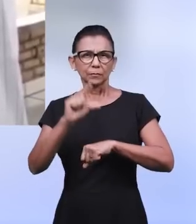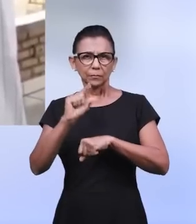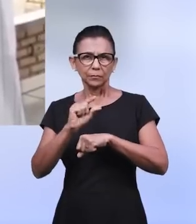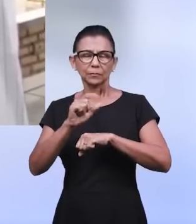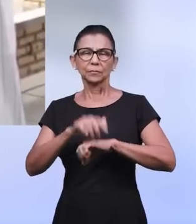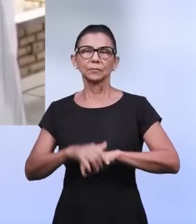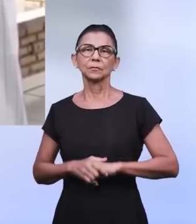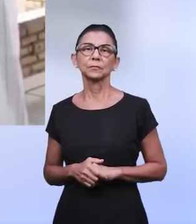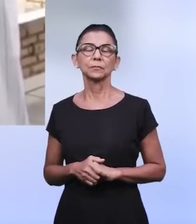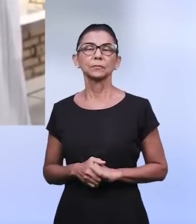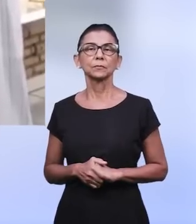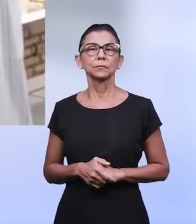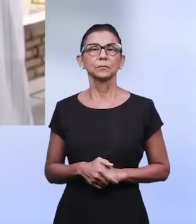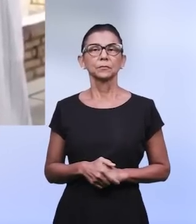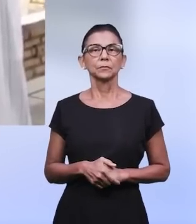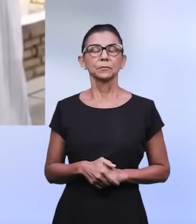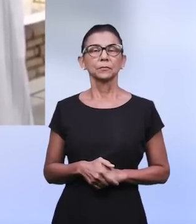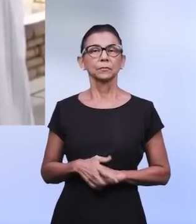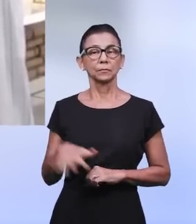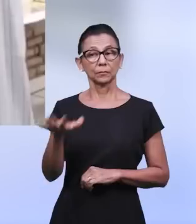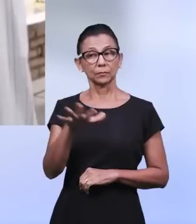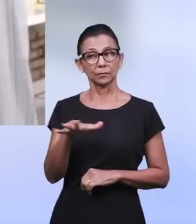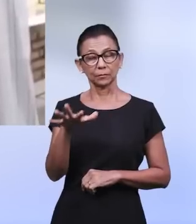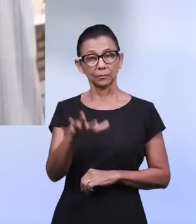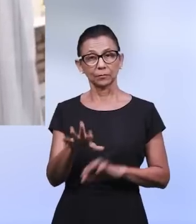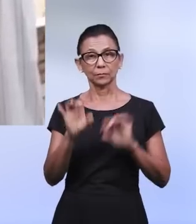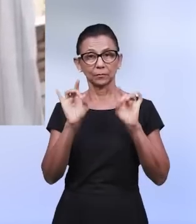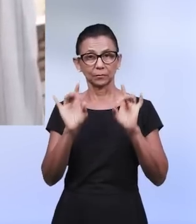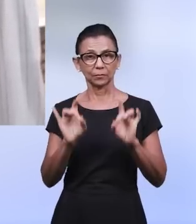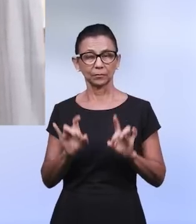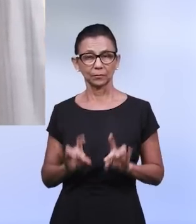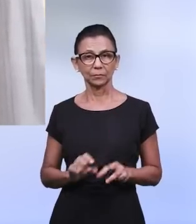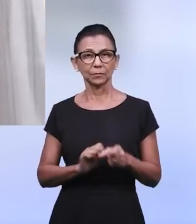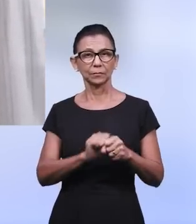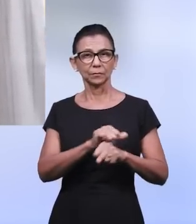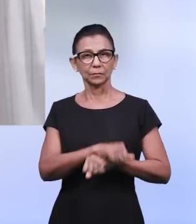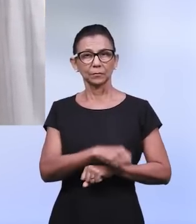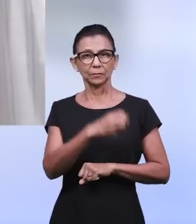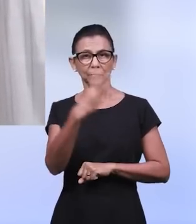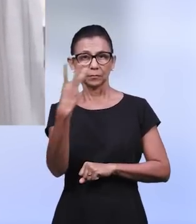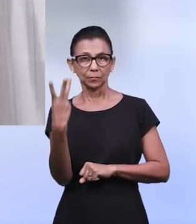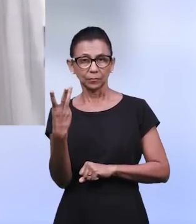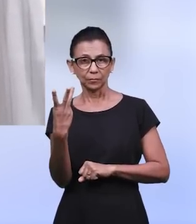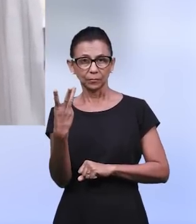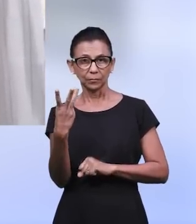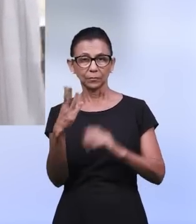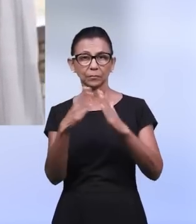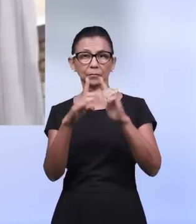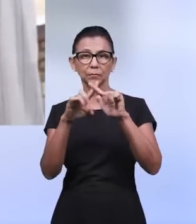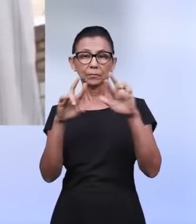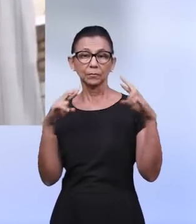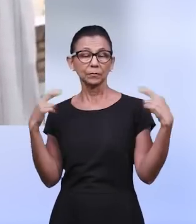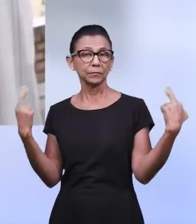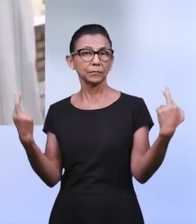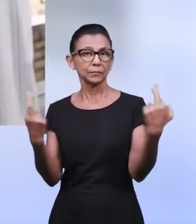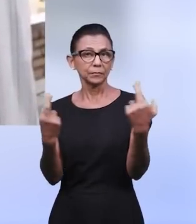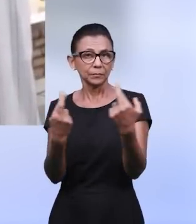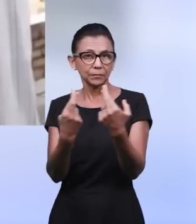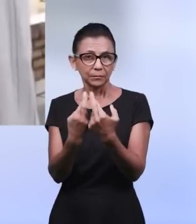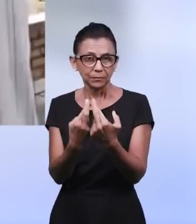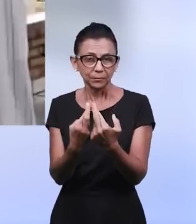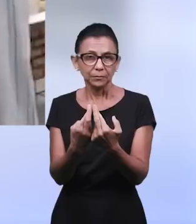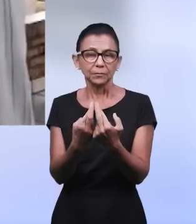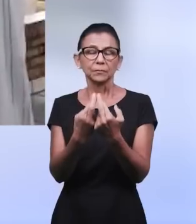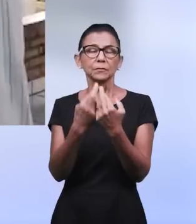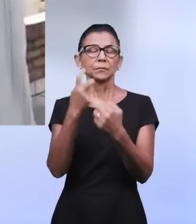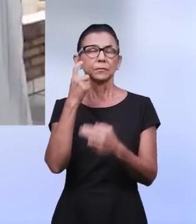e especialmente aqui na região do polo de Ribamar está acontecendo um mini-seminário com 3 igrejas. Ao meu lado está o pastor